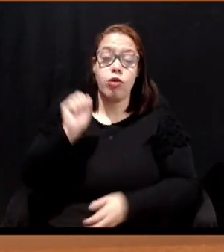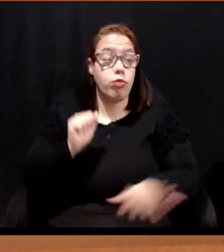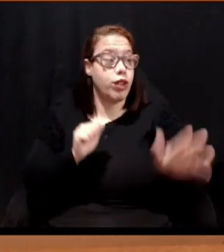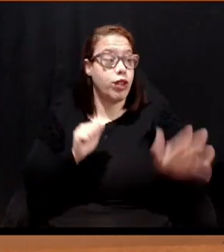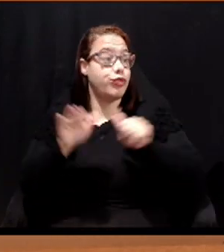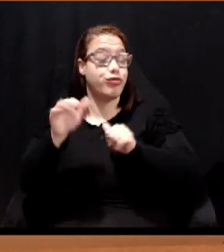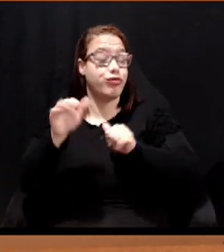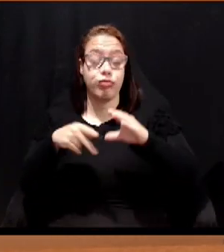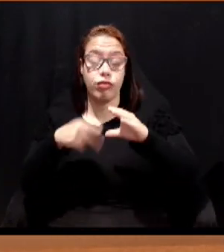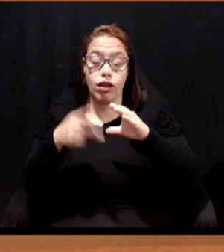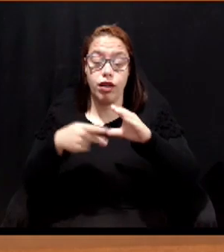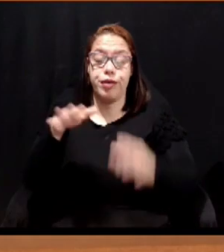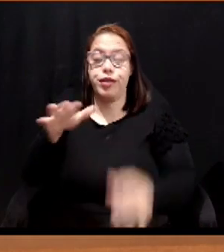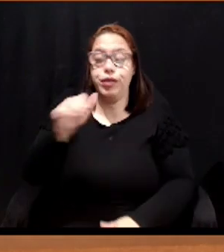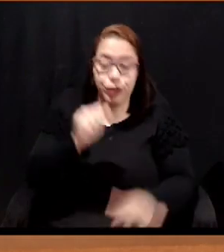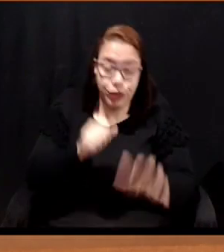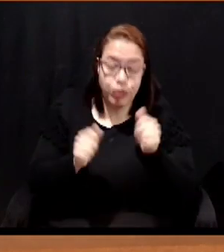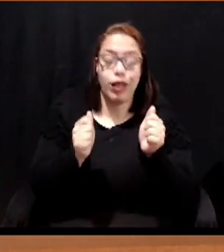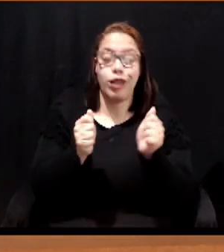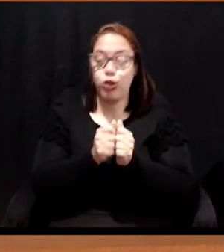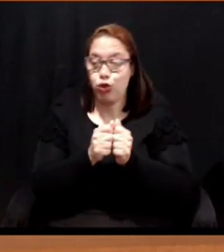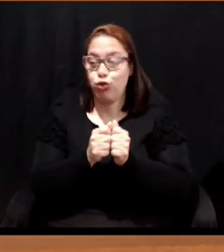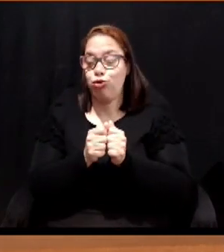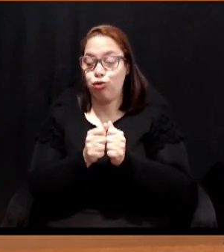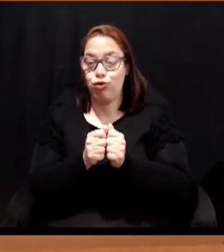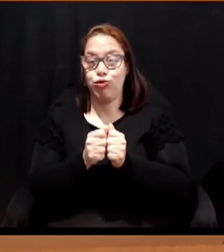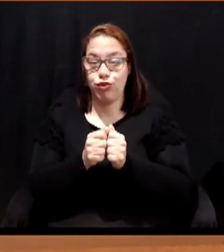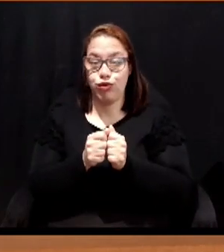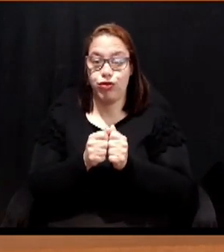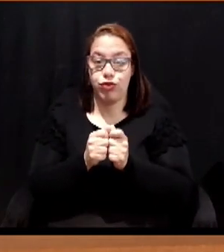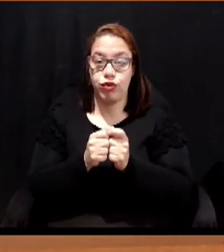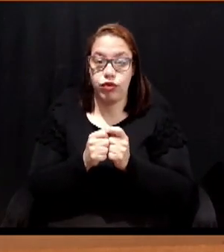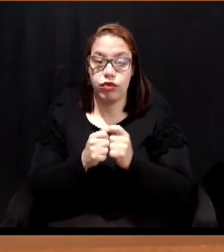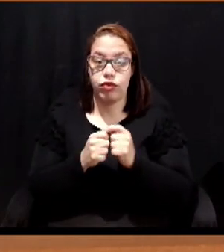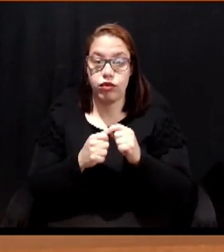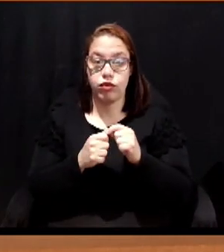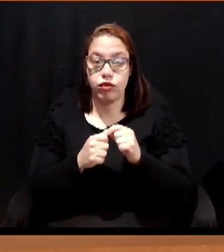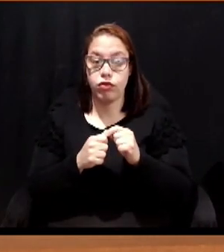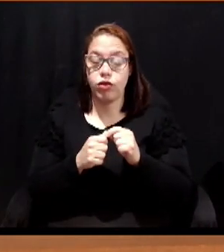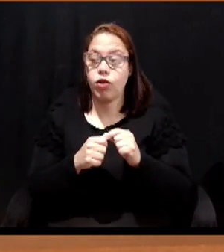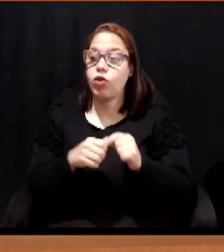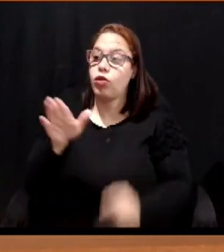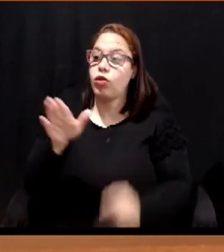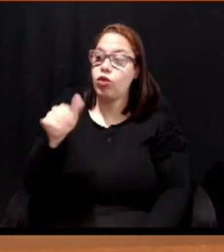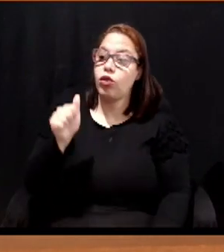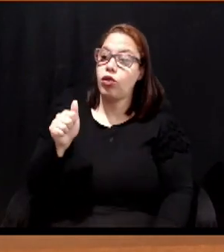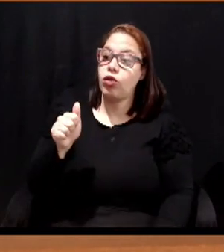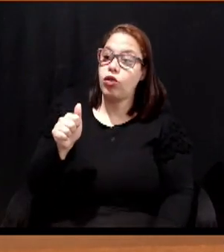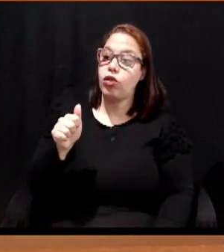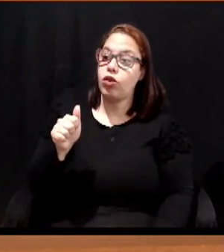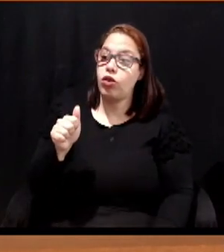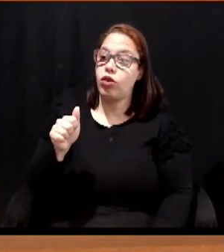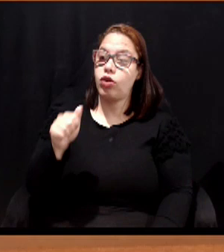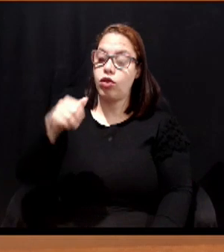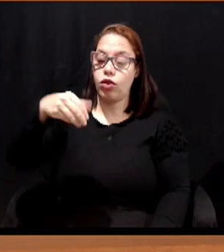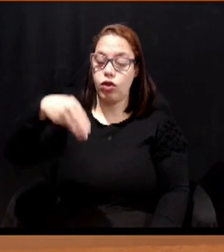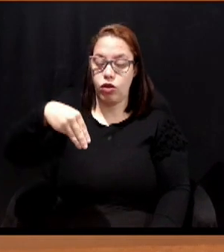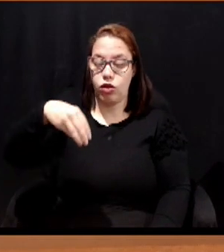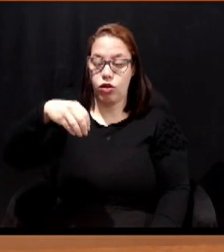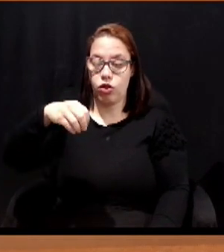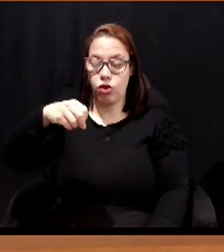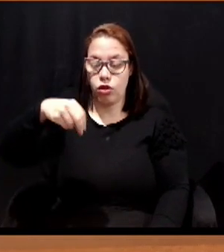é solicitada, né? Recentemente, nós fomos solicitados na cidade de Monte Alto, é uma cidade